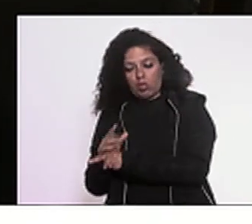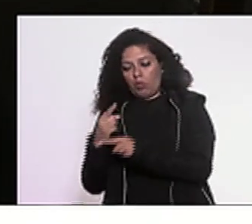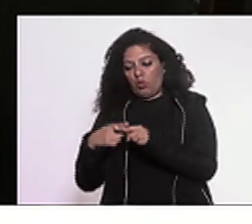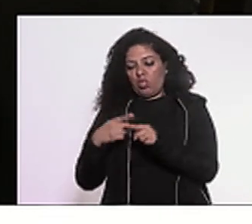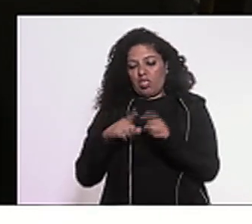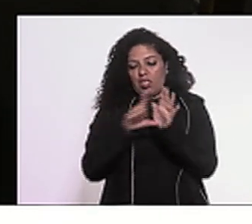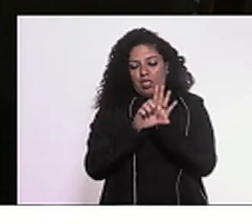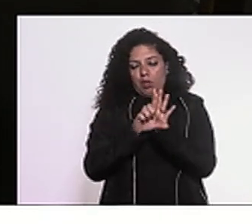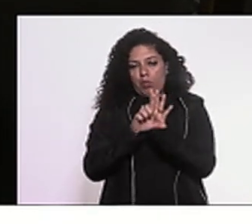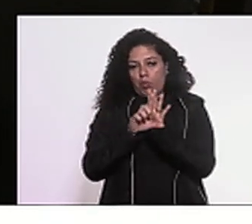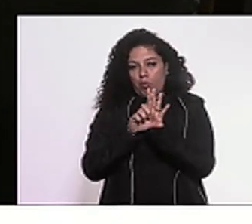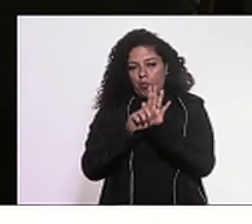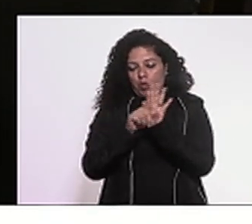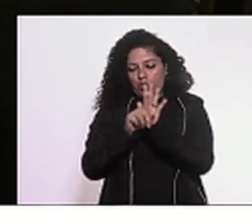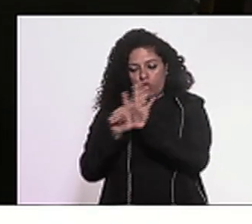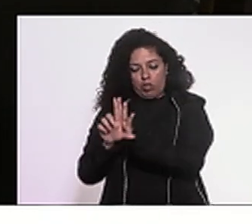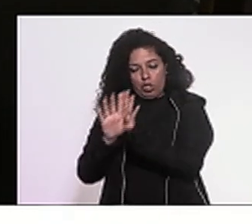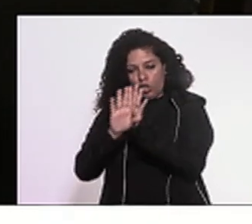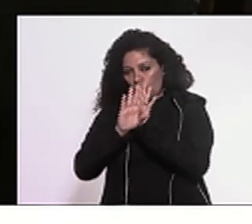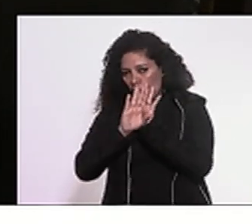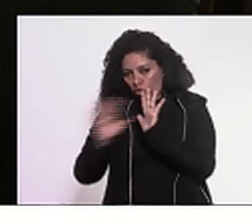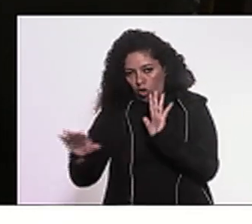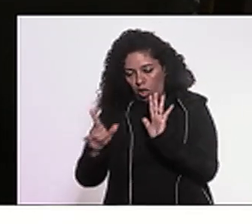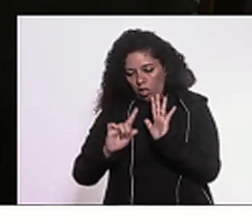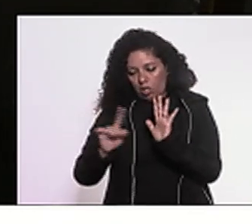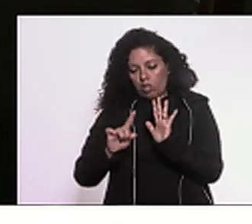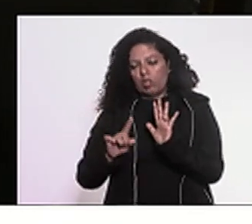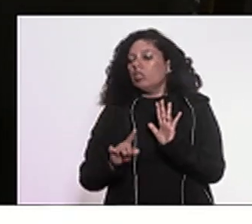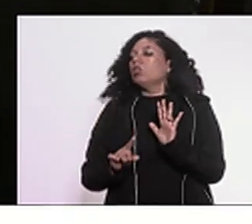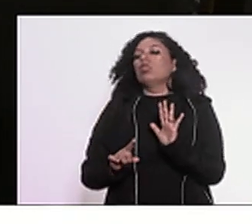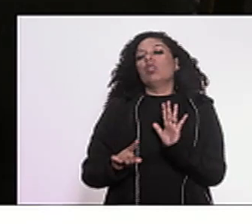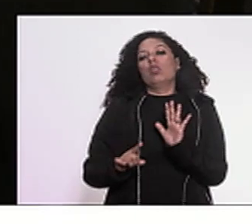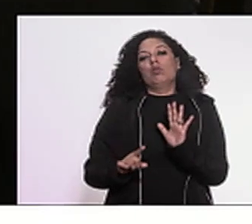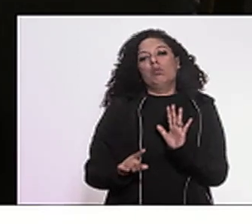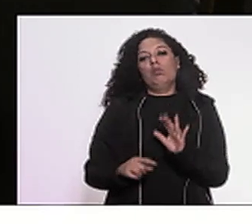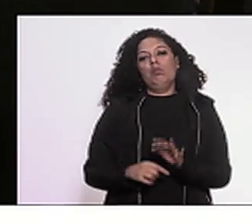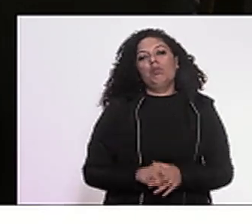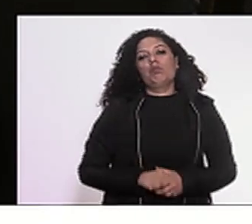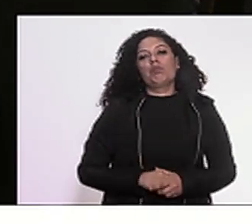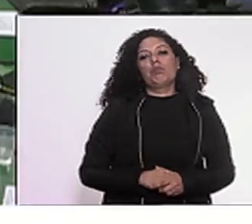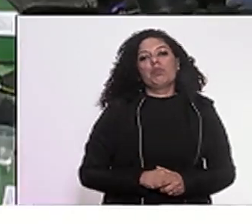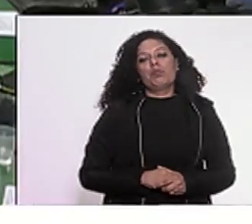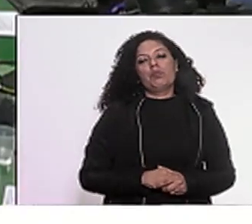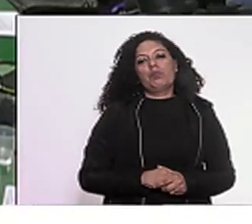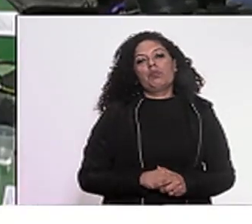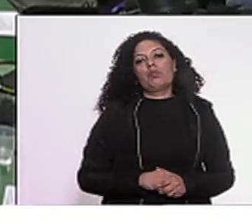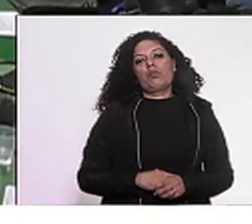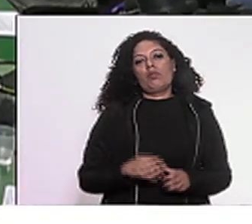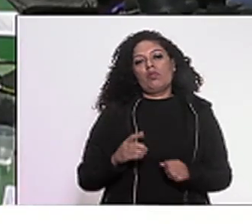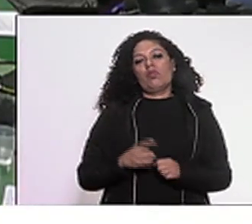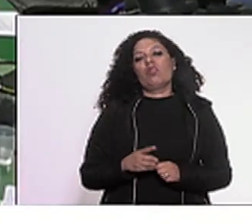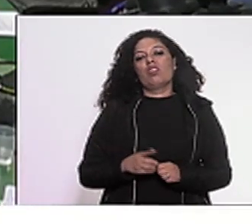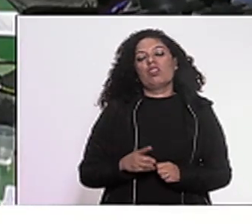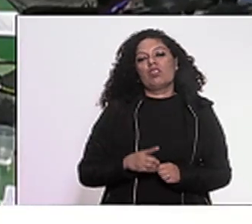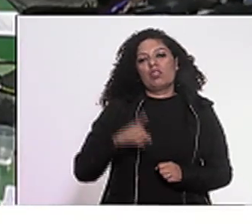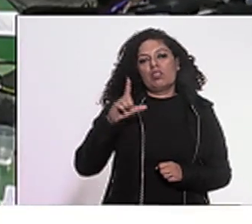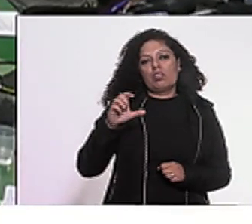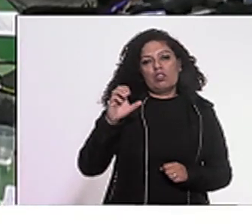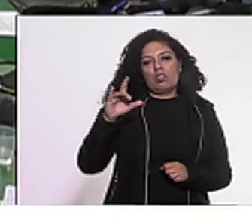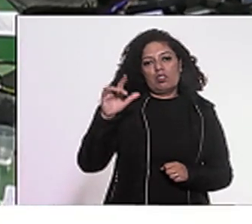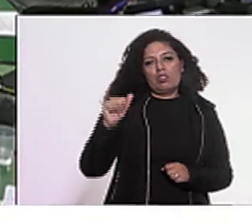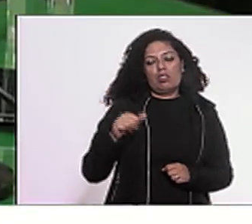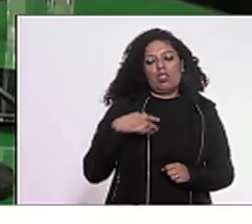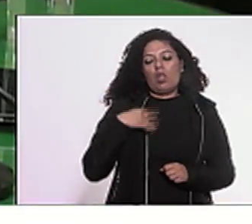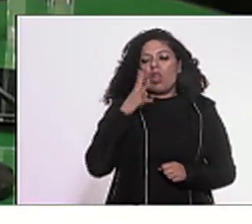não ser cumprida e como algo que vai criar apenas uma ouvidoria. Doutora Mariléia, demoramos 5 anos para eu presidir